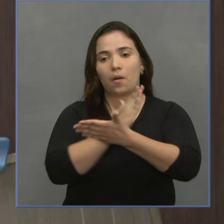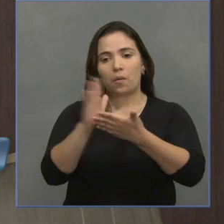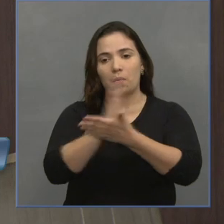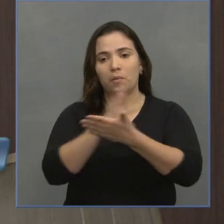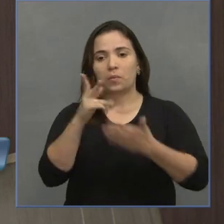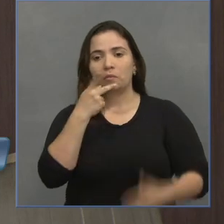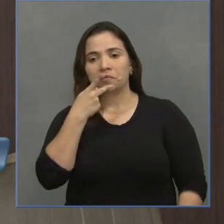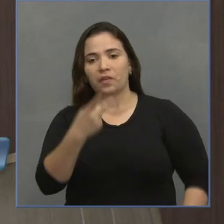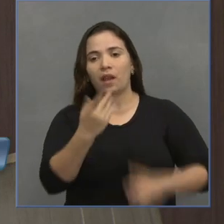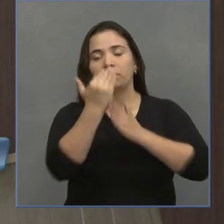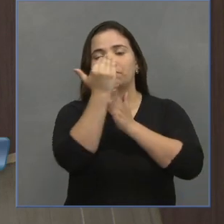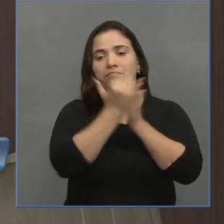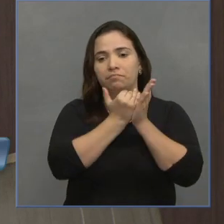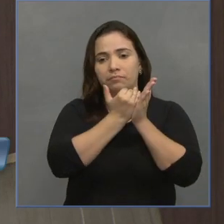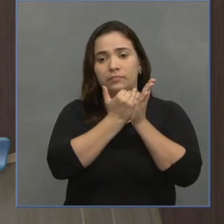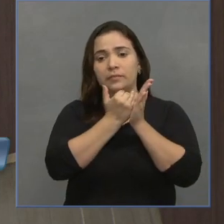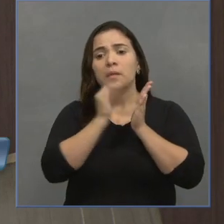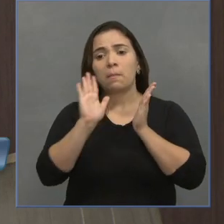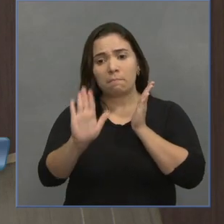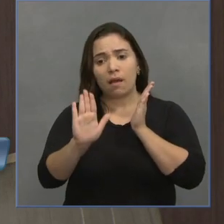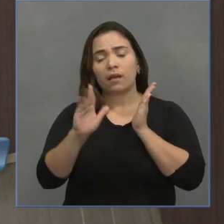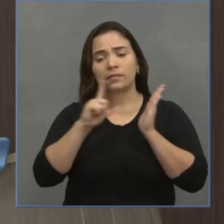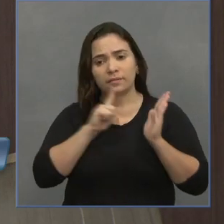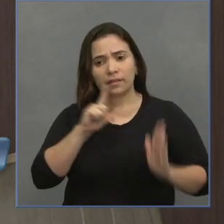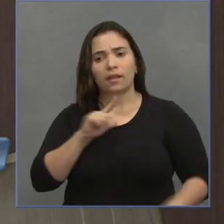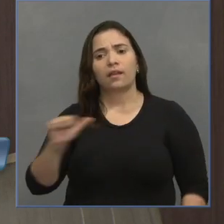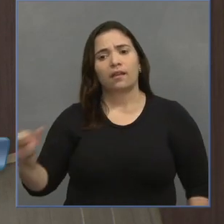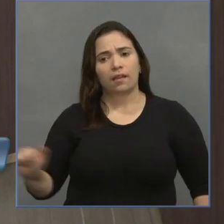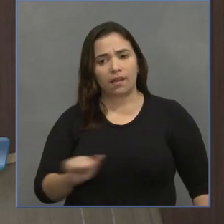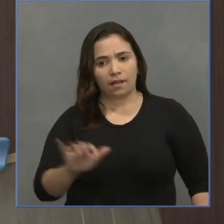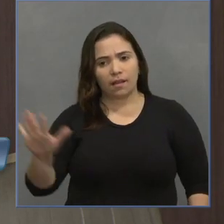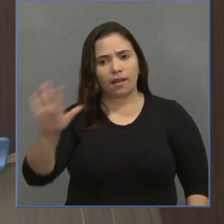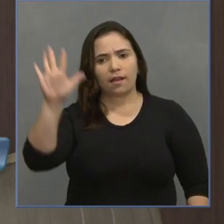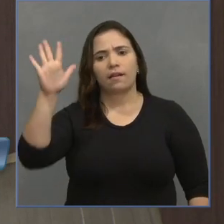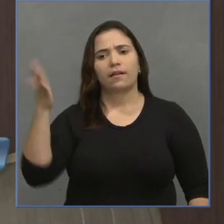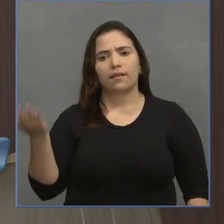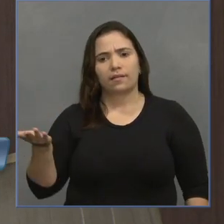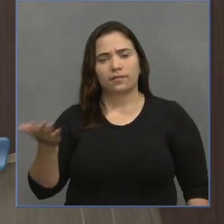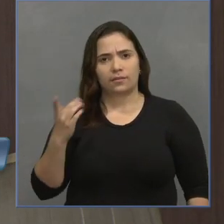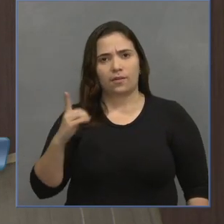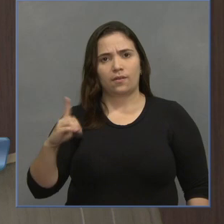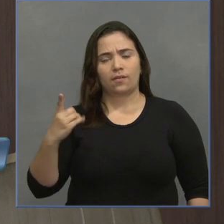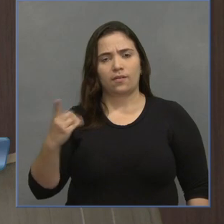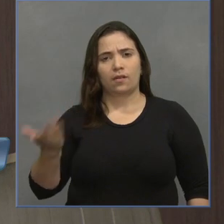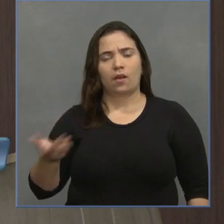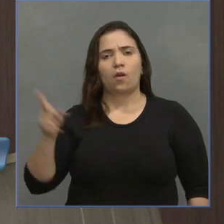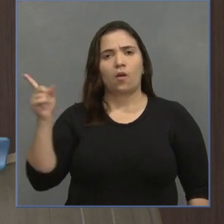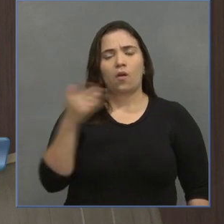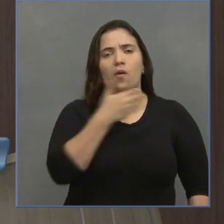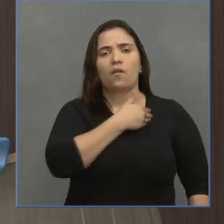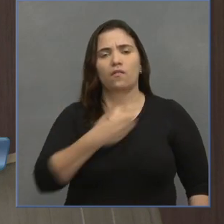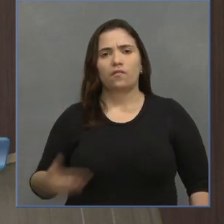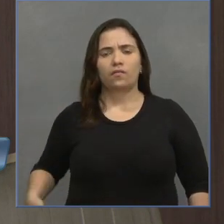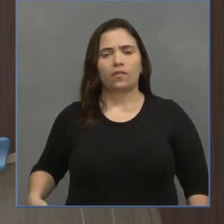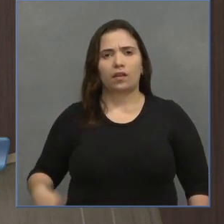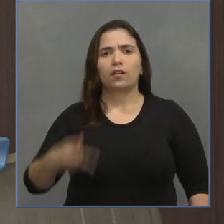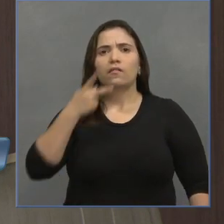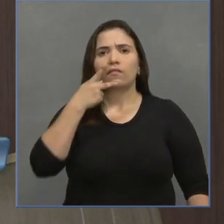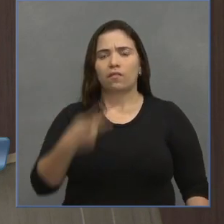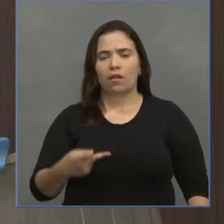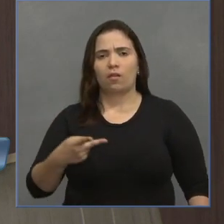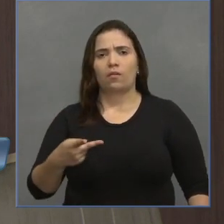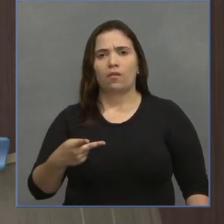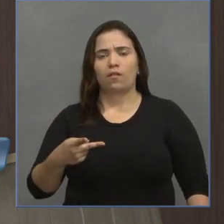$4, mas ainda assim é um preço caro por essa água. E o governo fala em ofertar isto